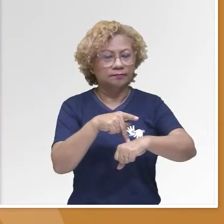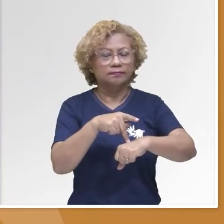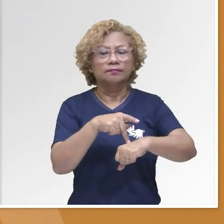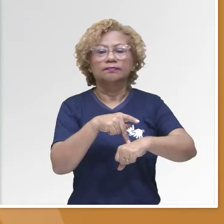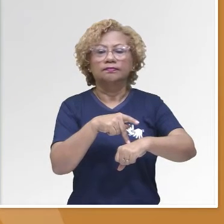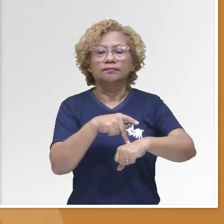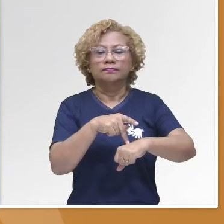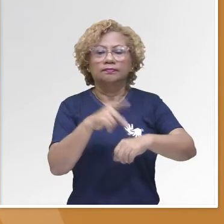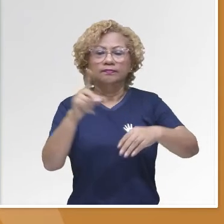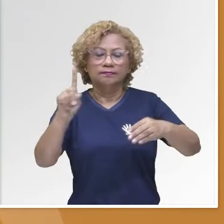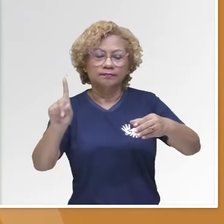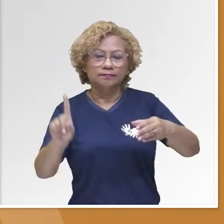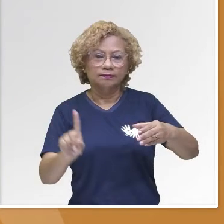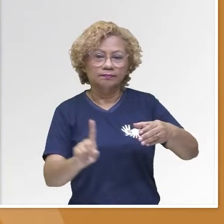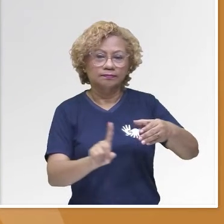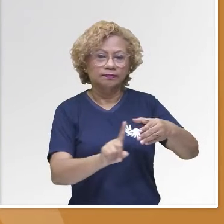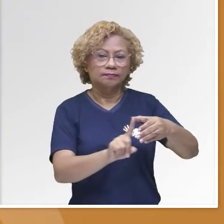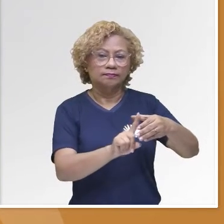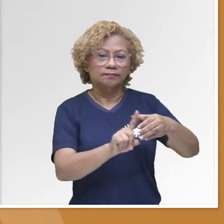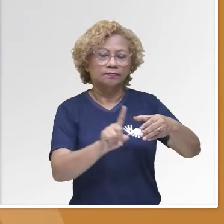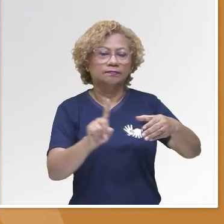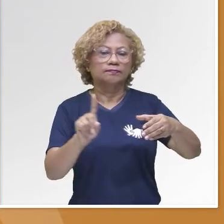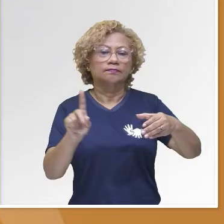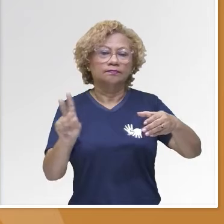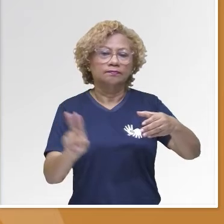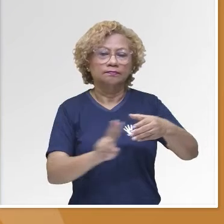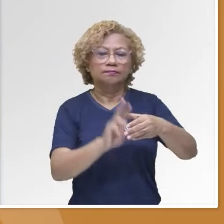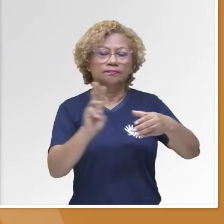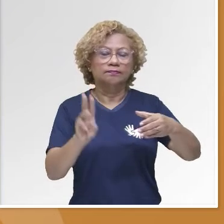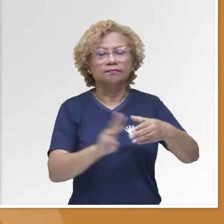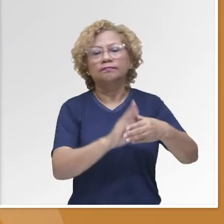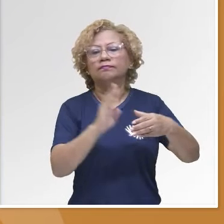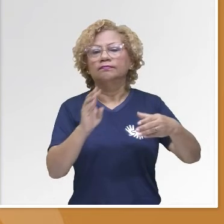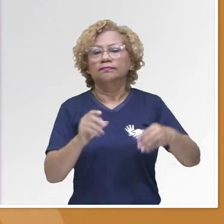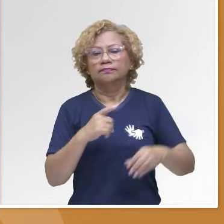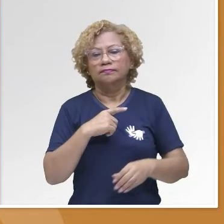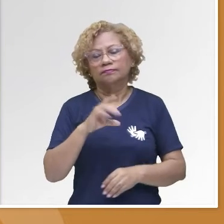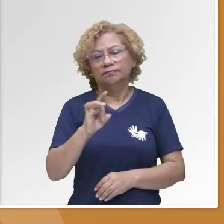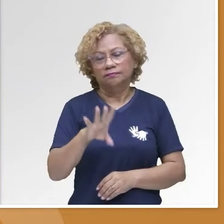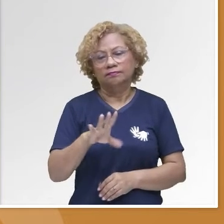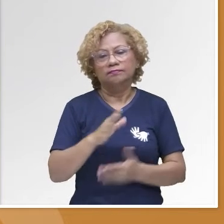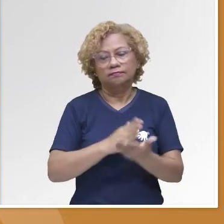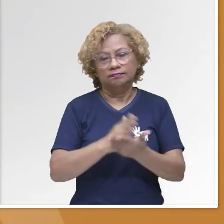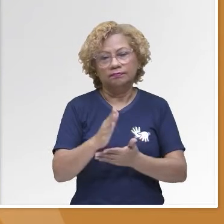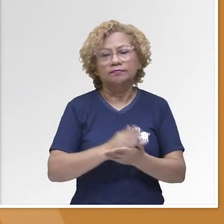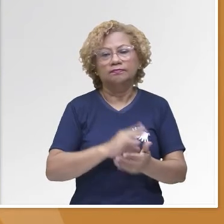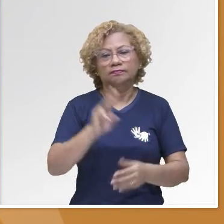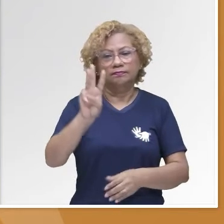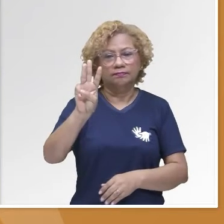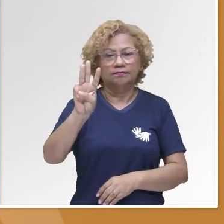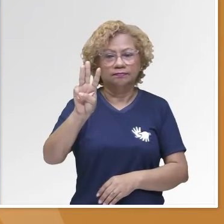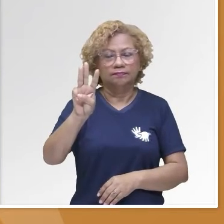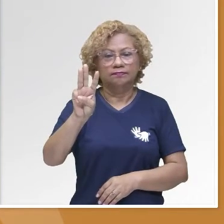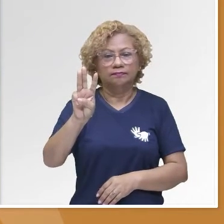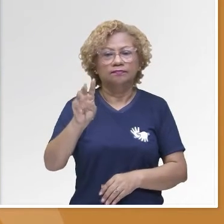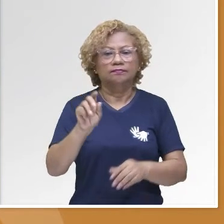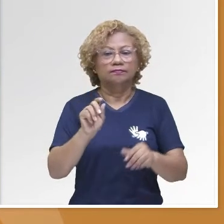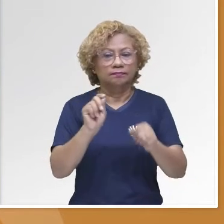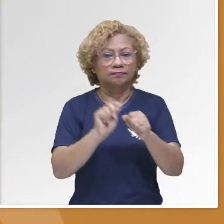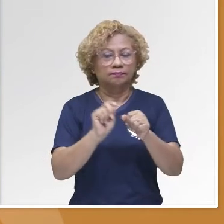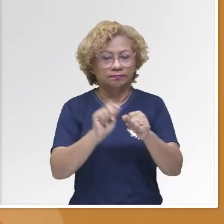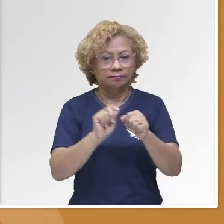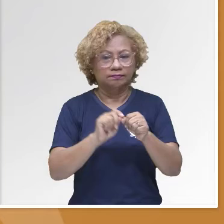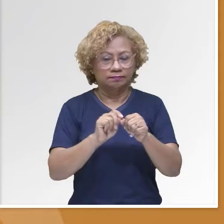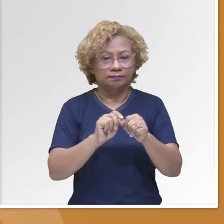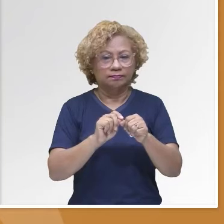como os Estados Unidos, o México e o Canadá, somente 3 países, para ter esse acordo comercial.